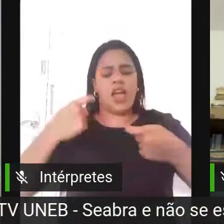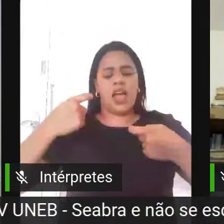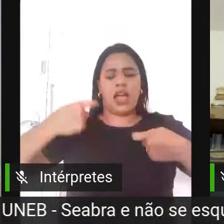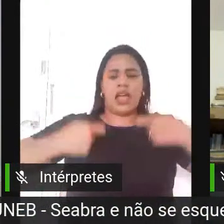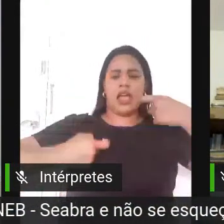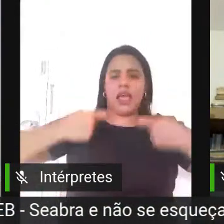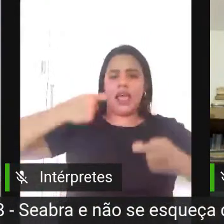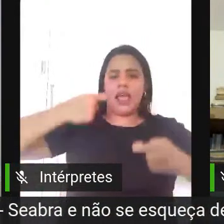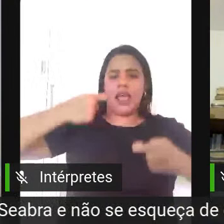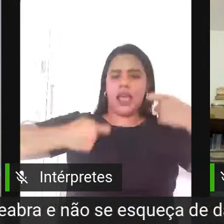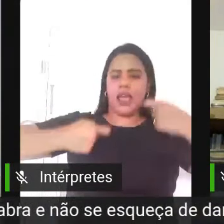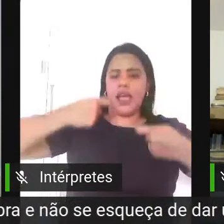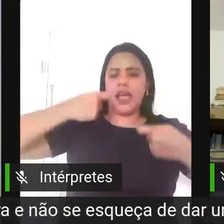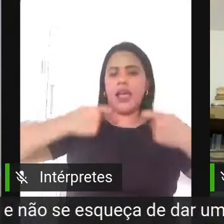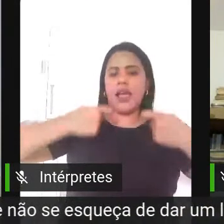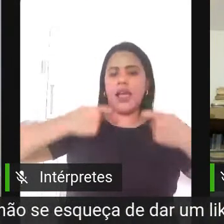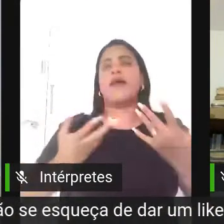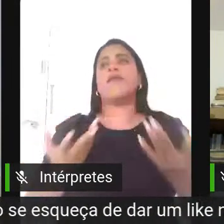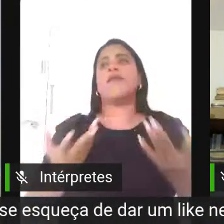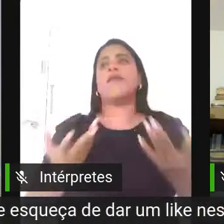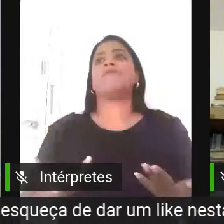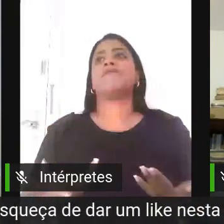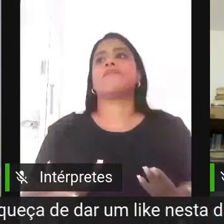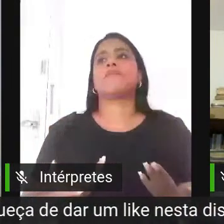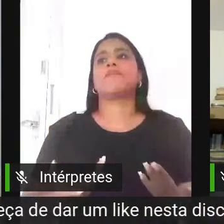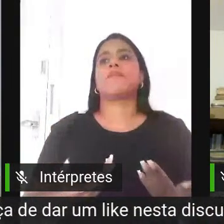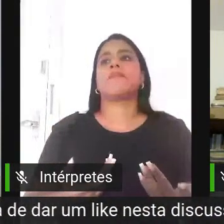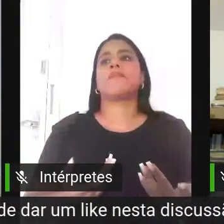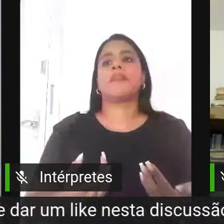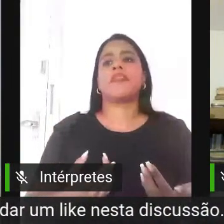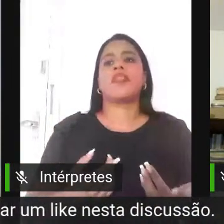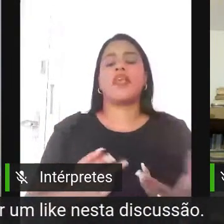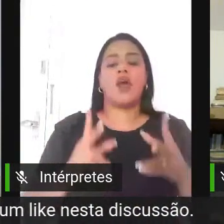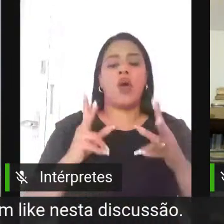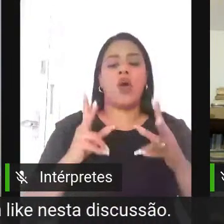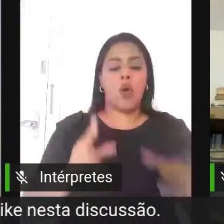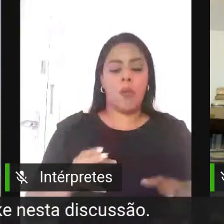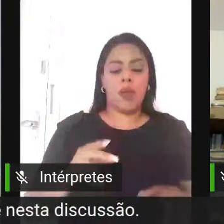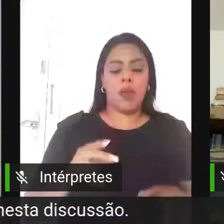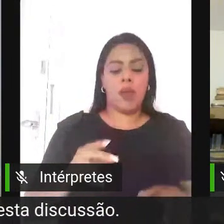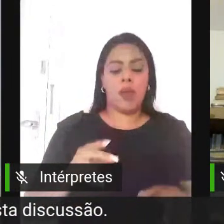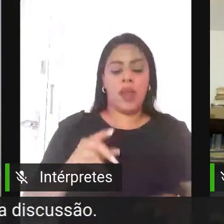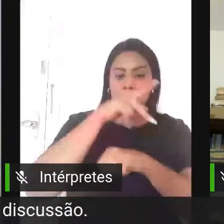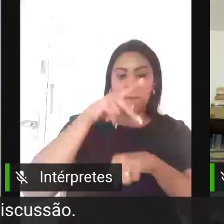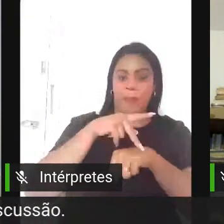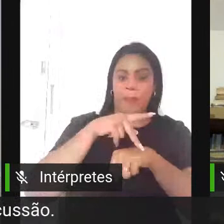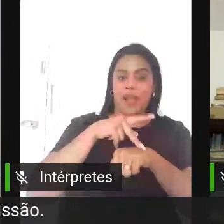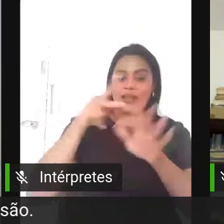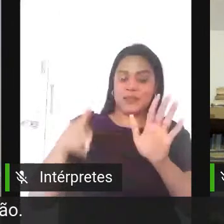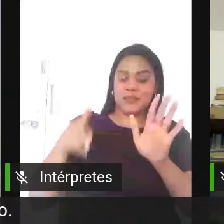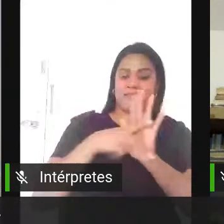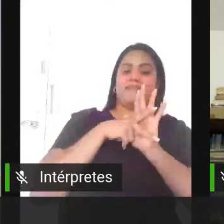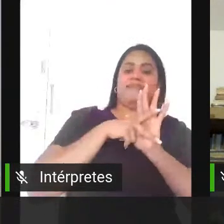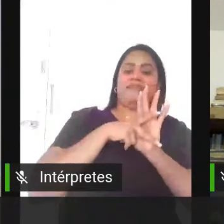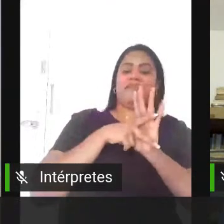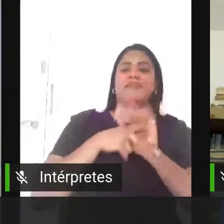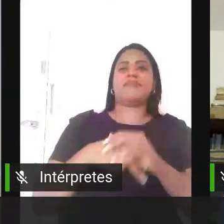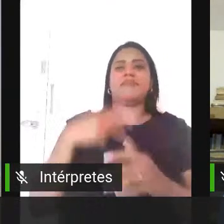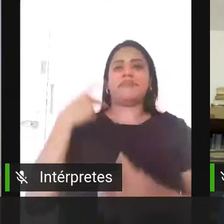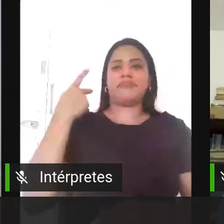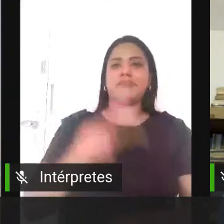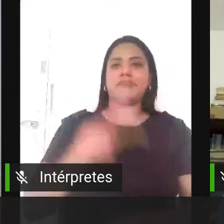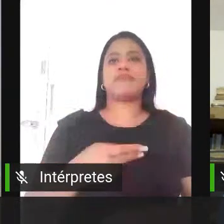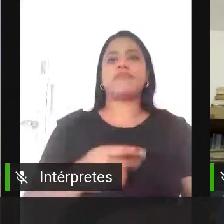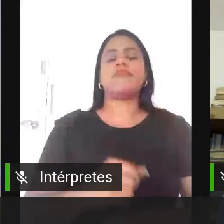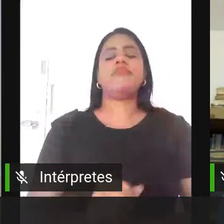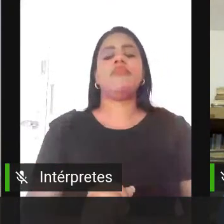fez corpo com o nosso chão, com a nossa pátria, e esses elementos que, de certo